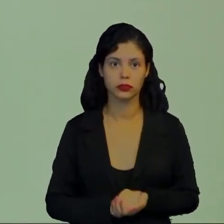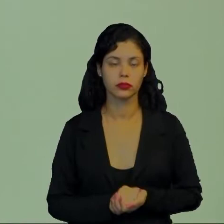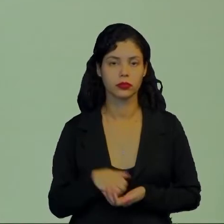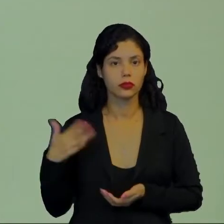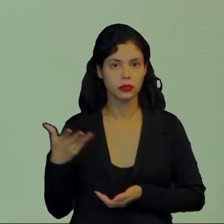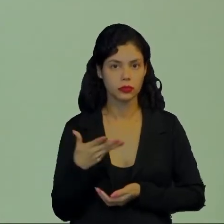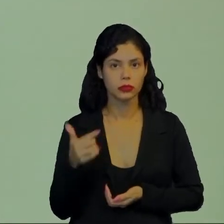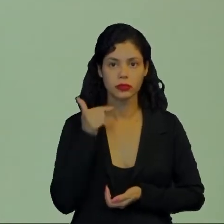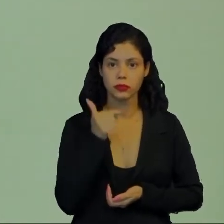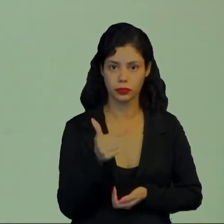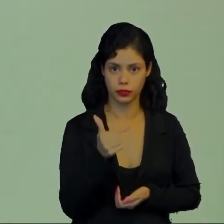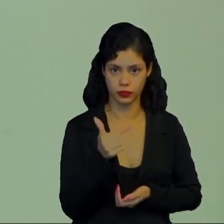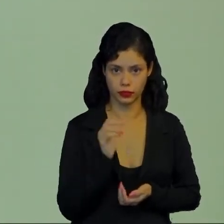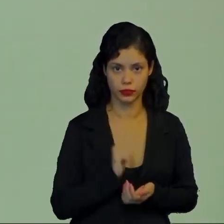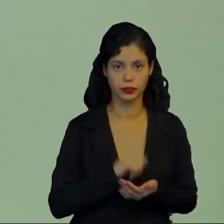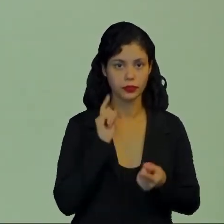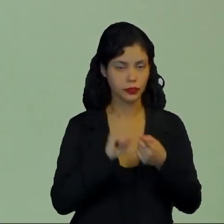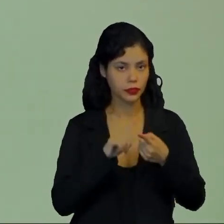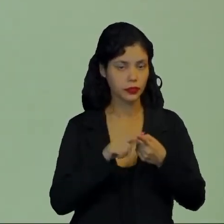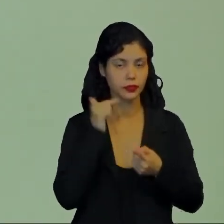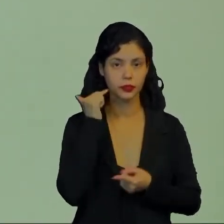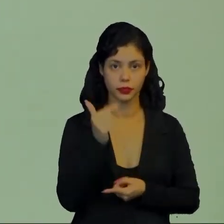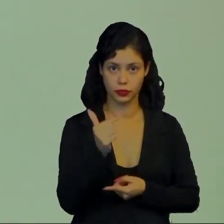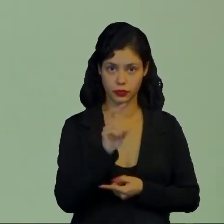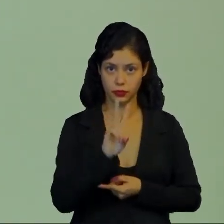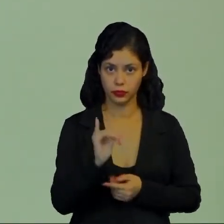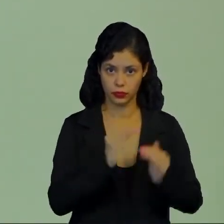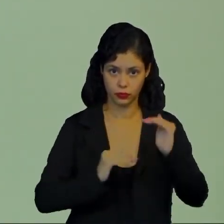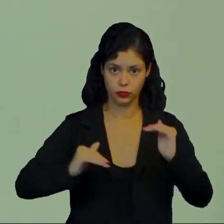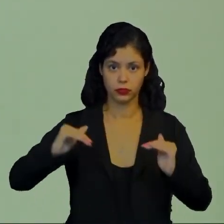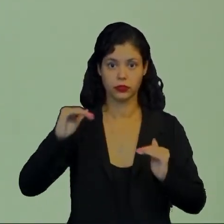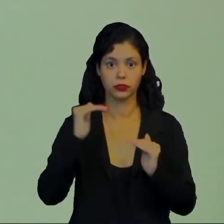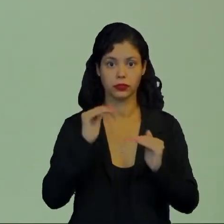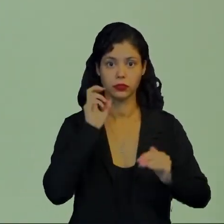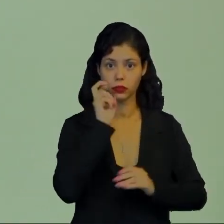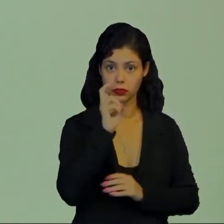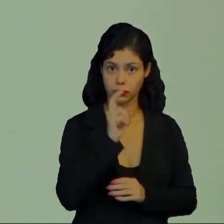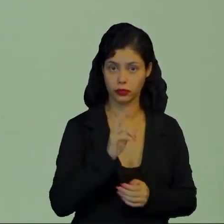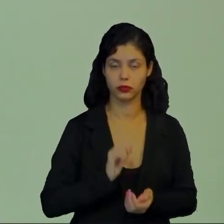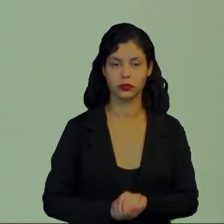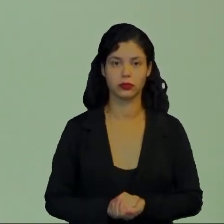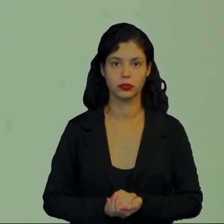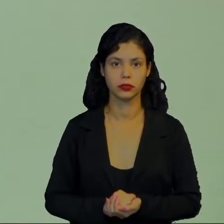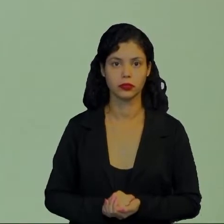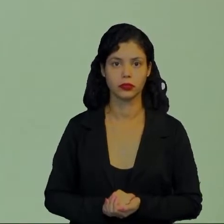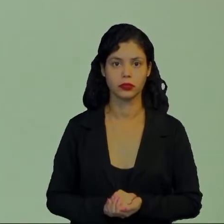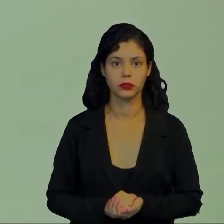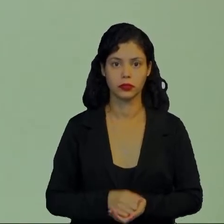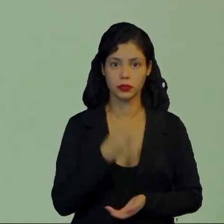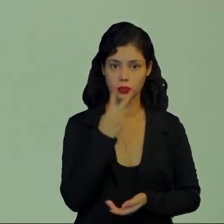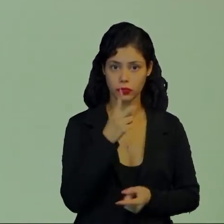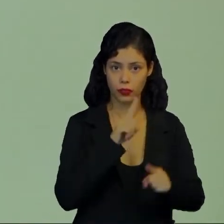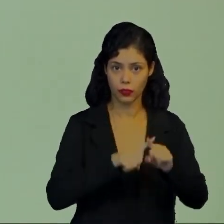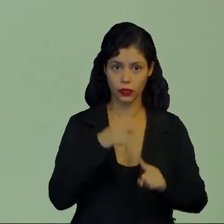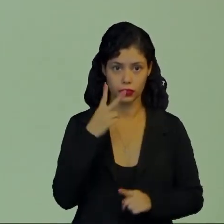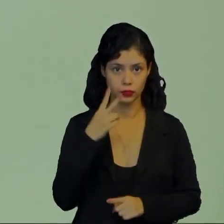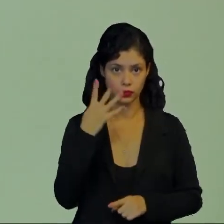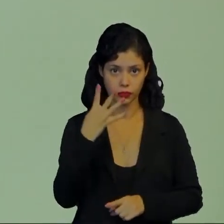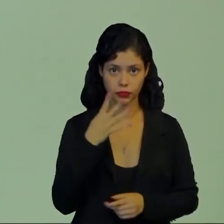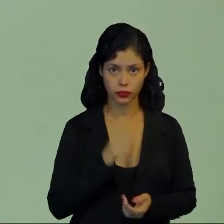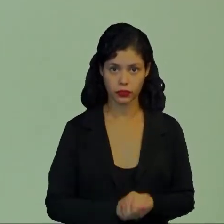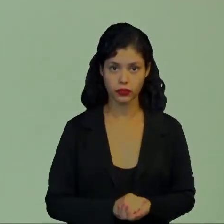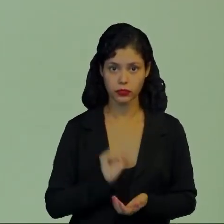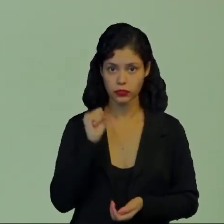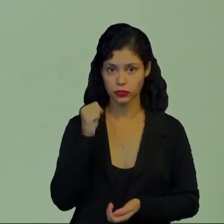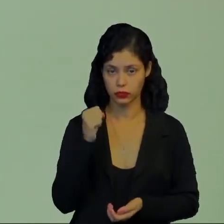ele é base 2. Porque o 2, ele vai ser elevado 5 vezes, tá? Ó, 2 vezes 2 são 4,